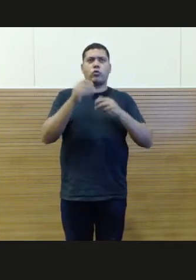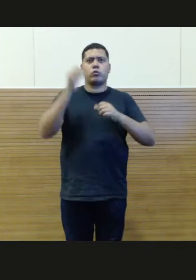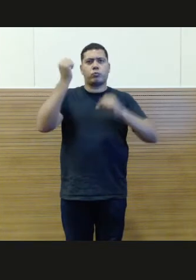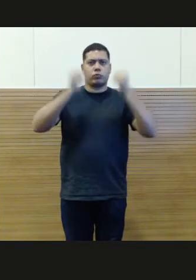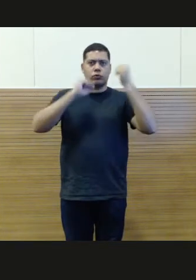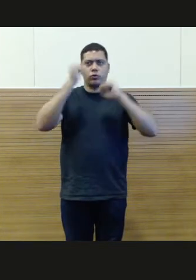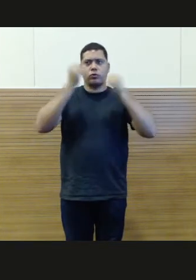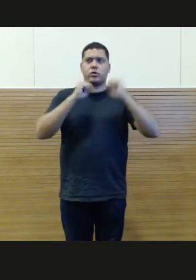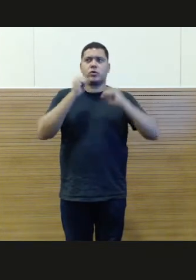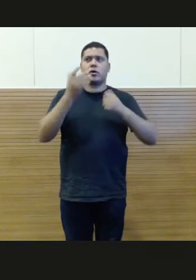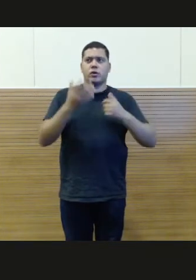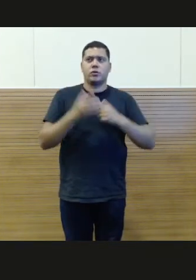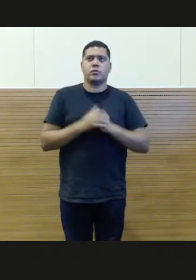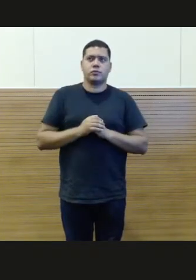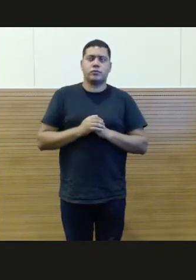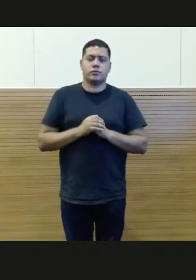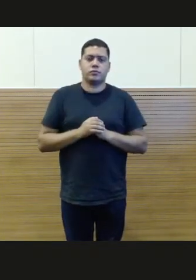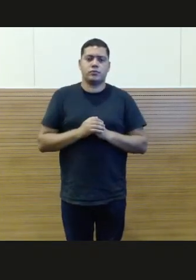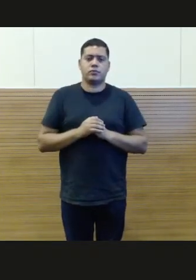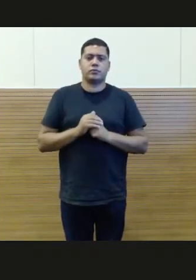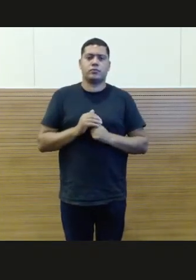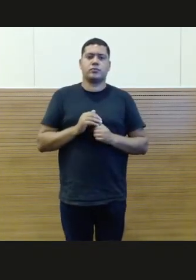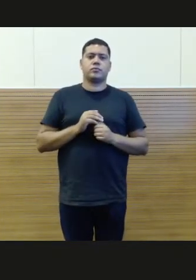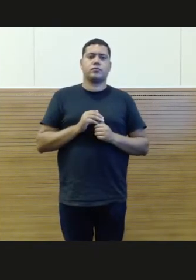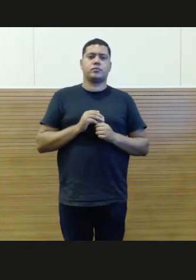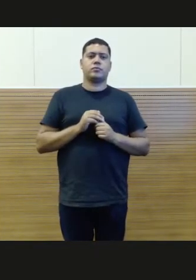exato, ultraprocessados.